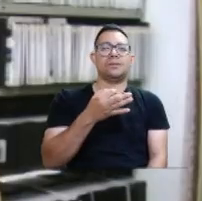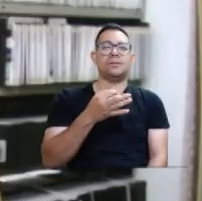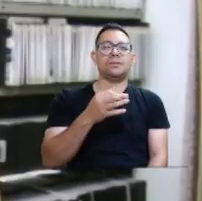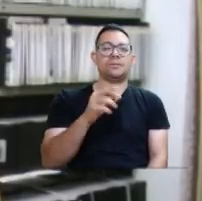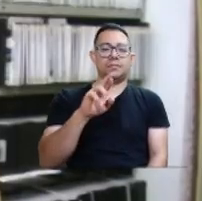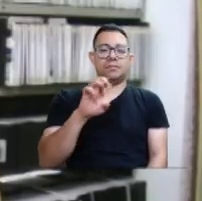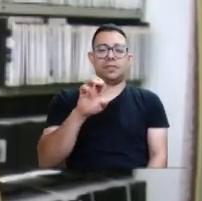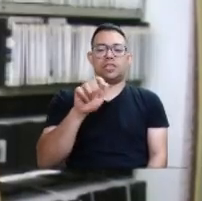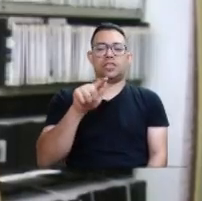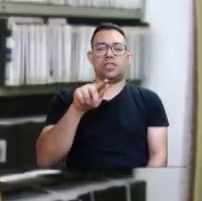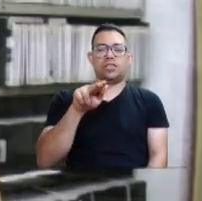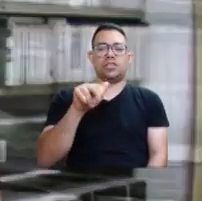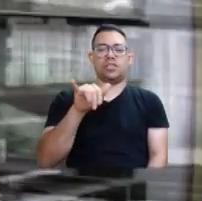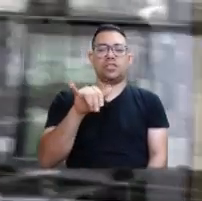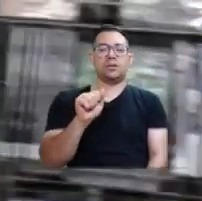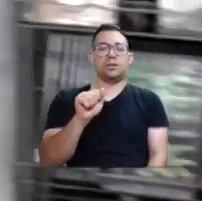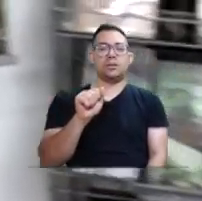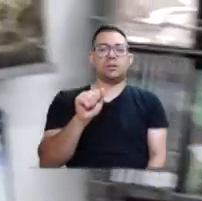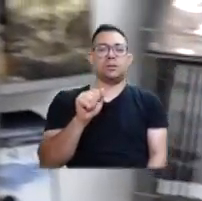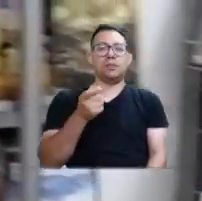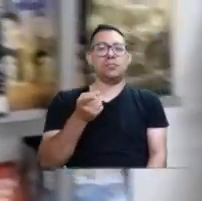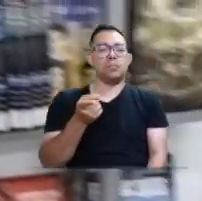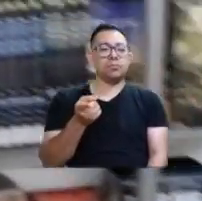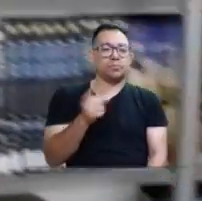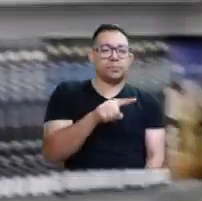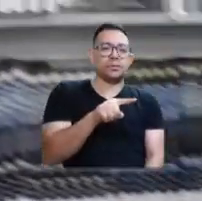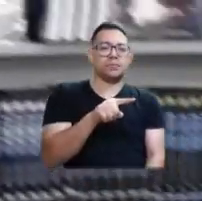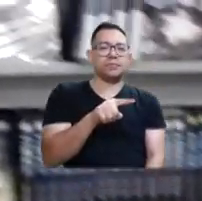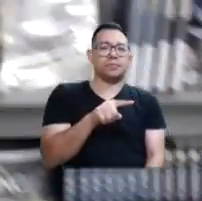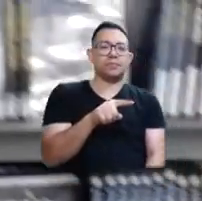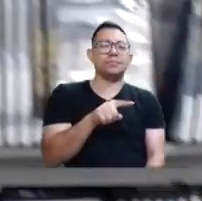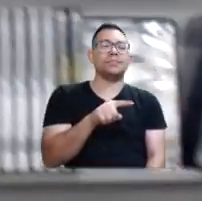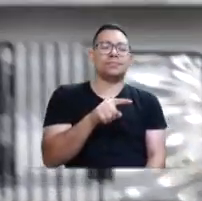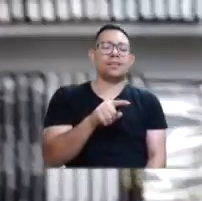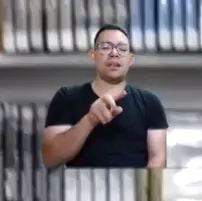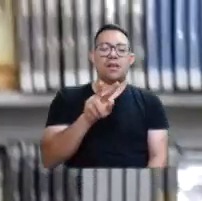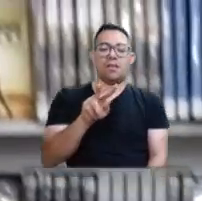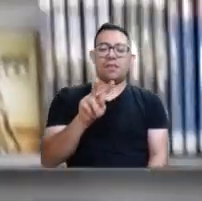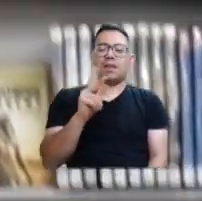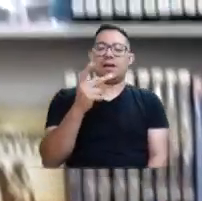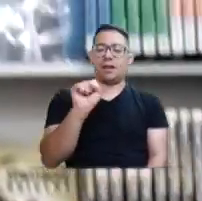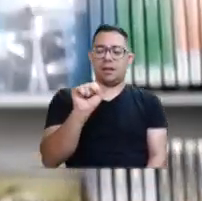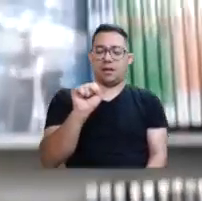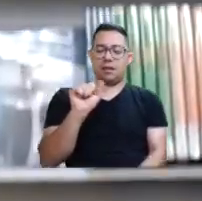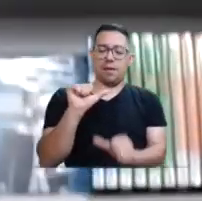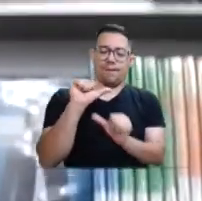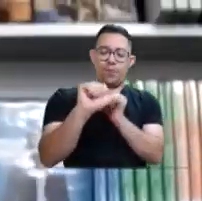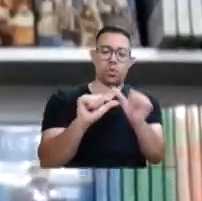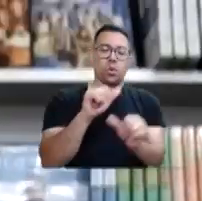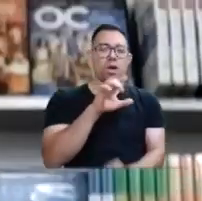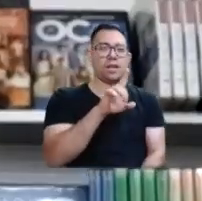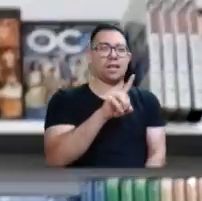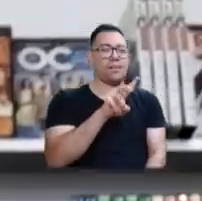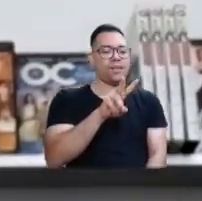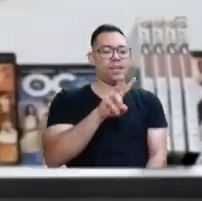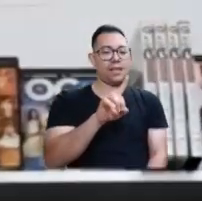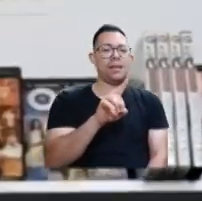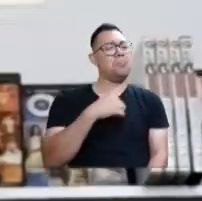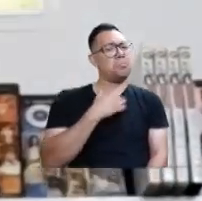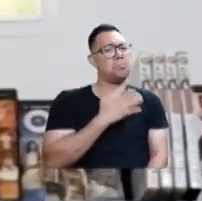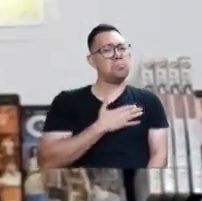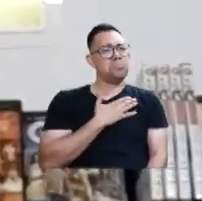a passagem do VHS para o DVD do que agora. Eu acho que não houve passagem do DVD para o Blu-ray, porque